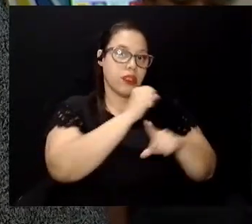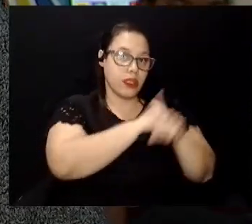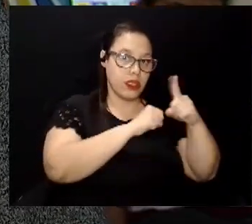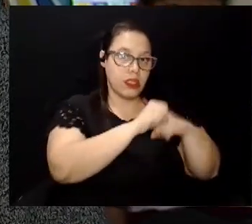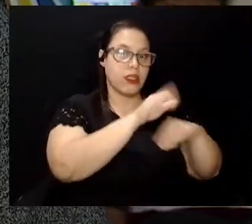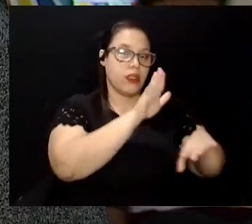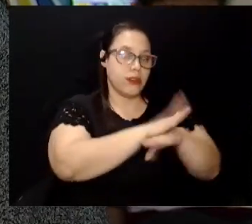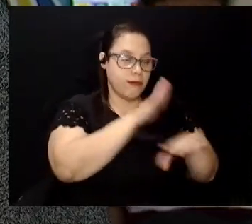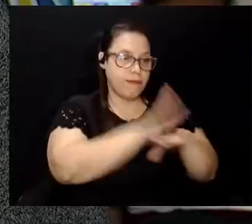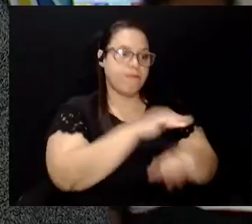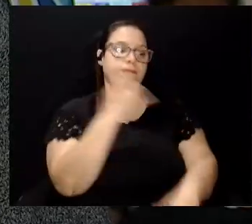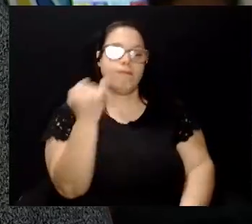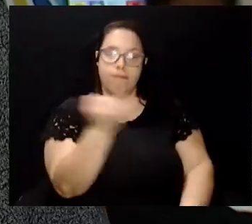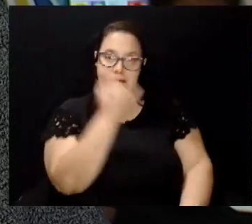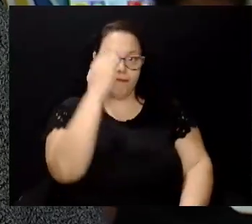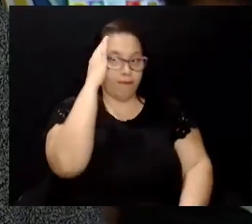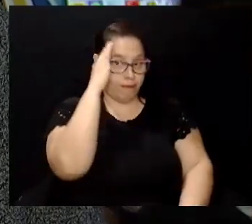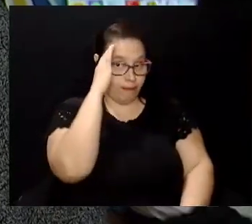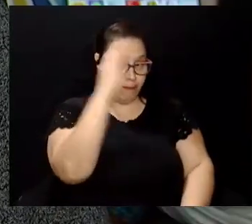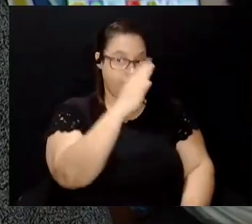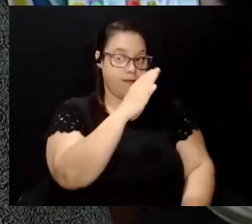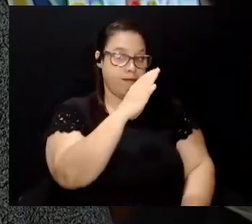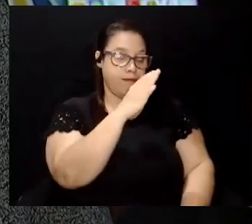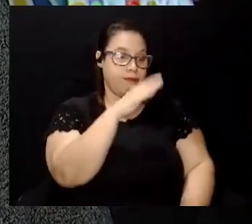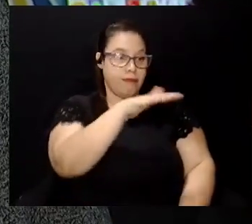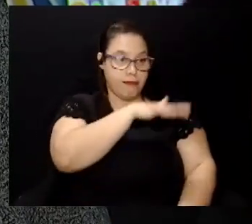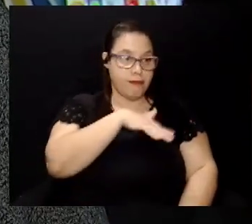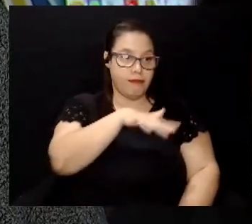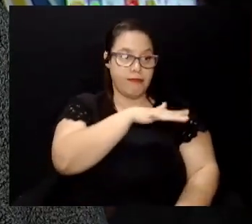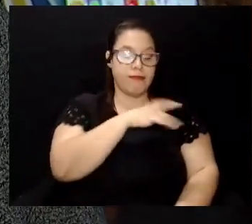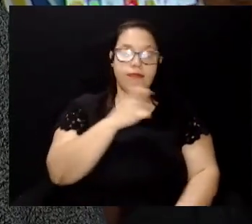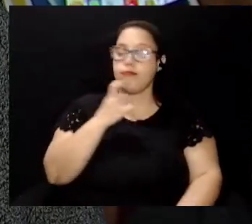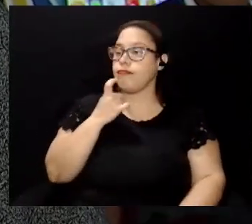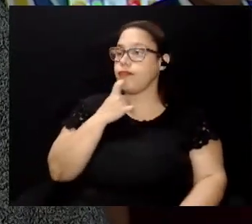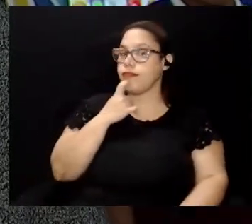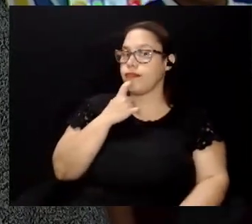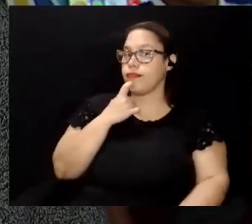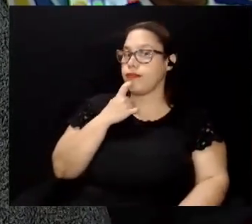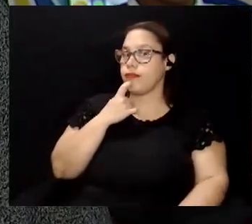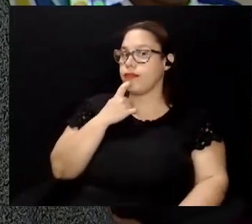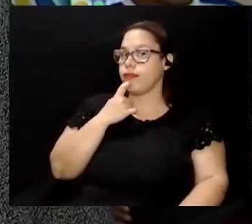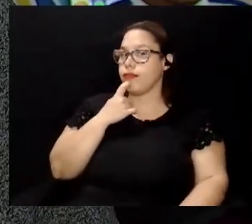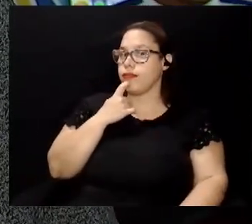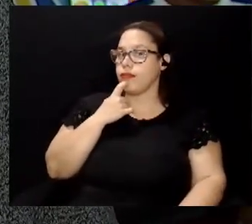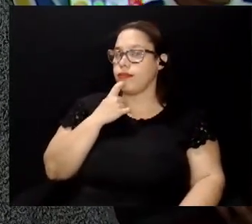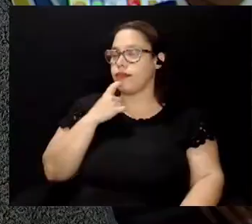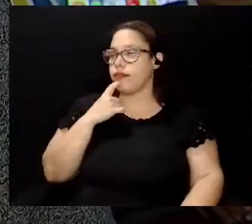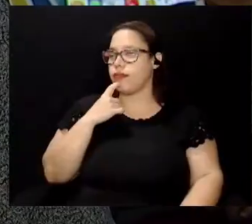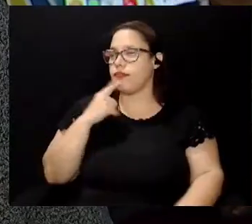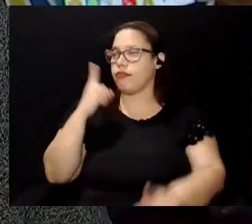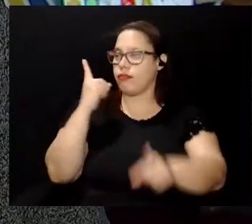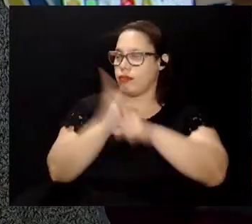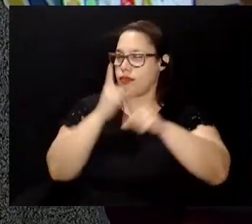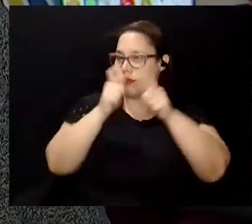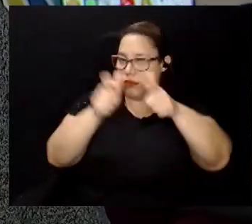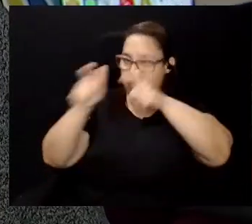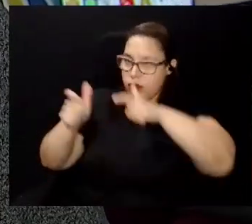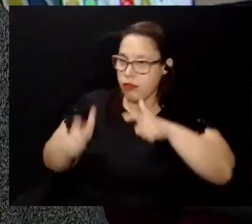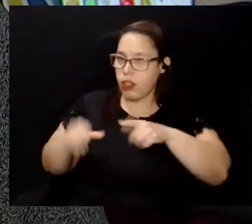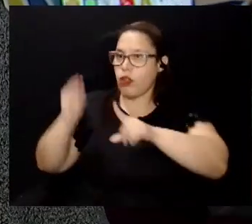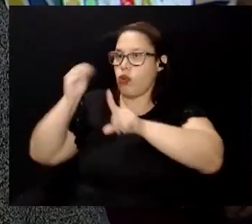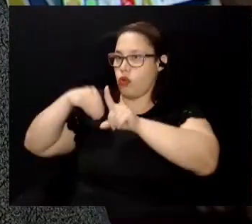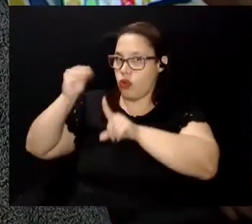muito importante, principalmente para a região de Campinas, onde a gente se encontra com algumas regiões de extrema